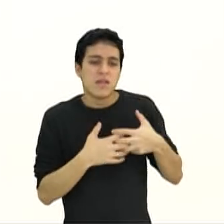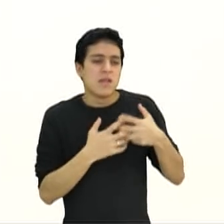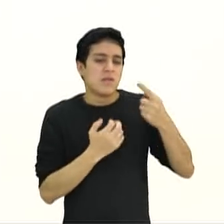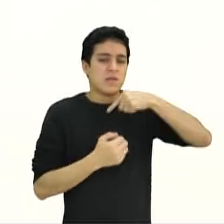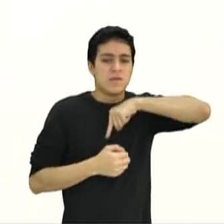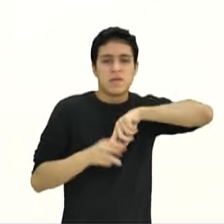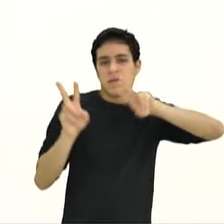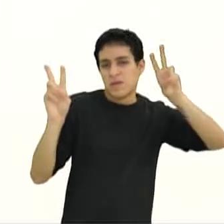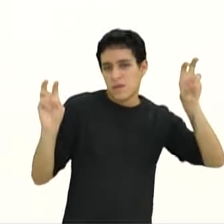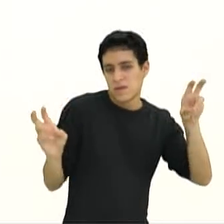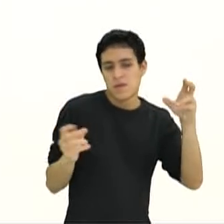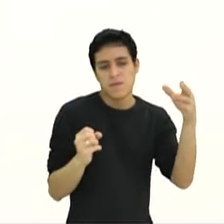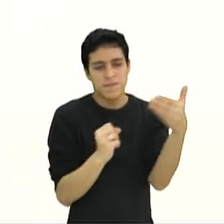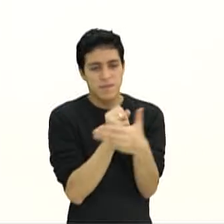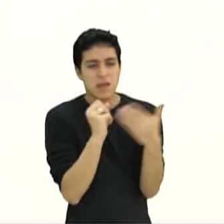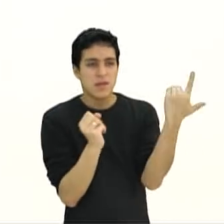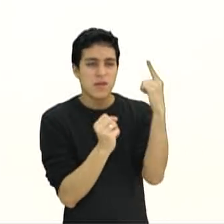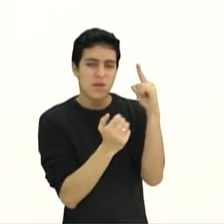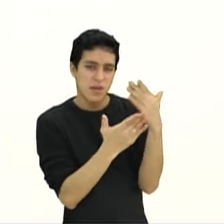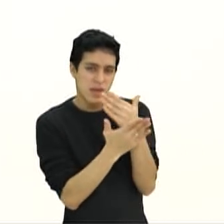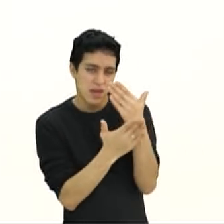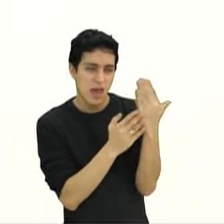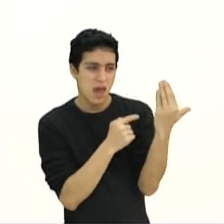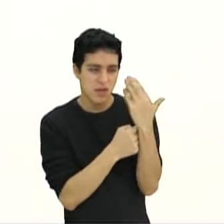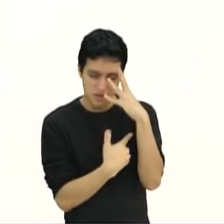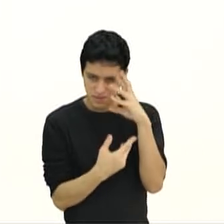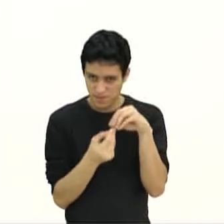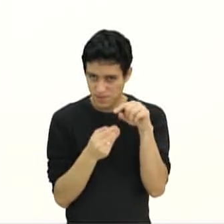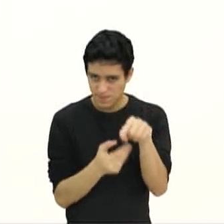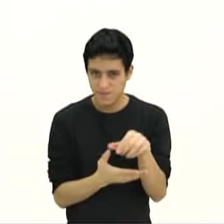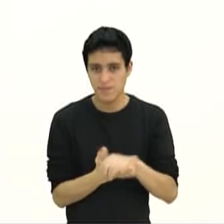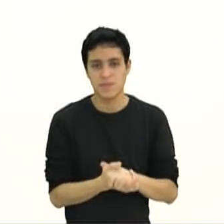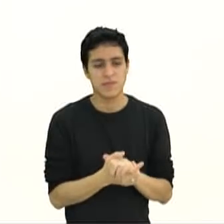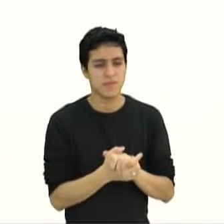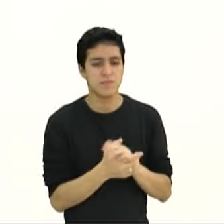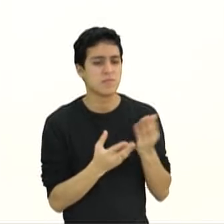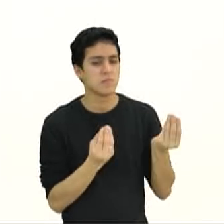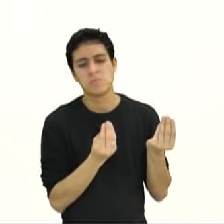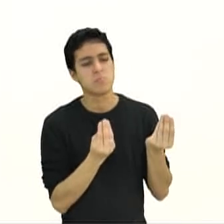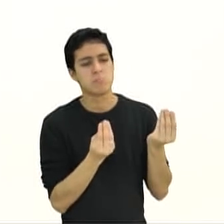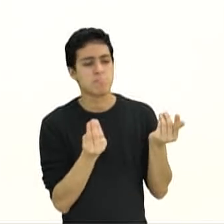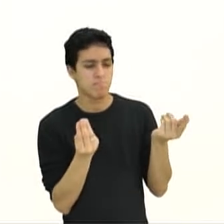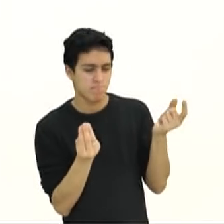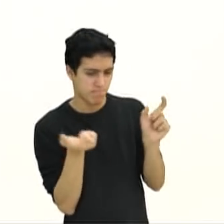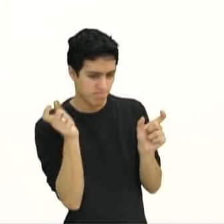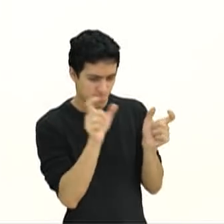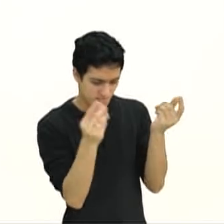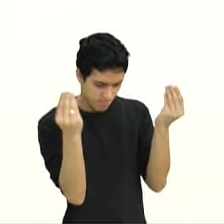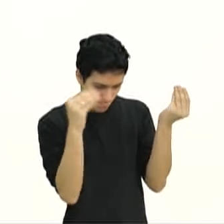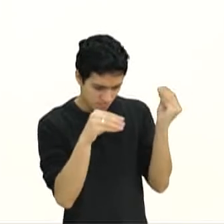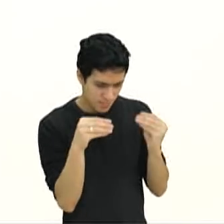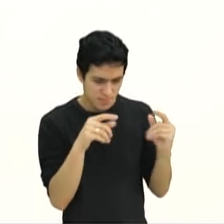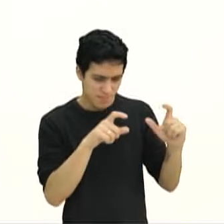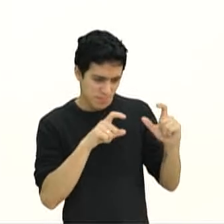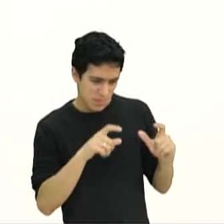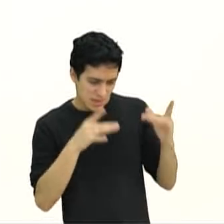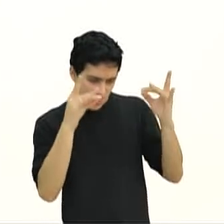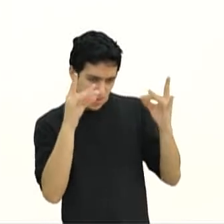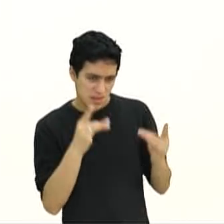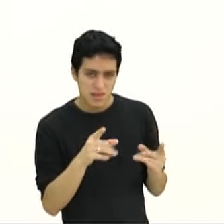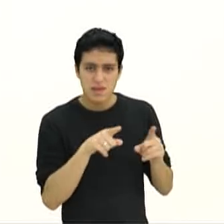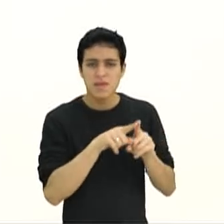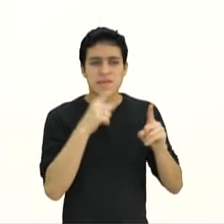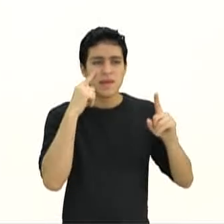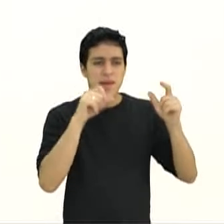o tema com base em outras obras e a composição por meio de trechos descritivos